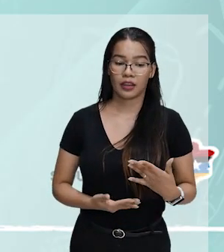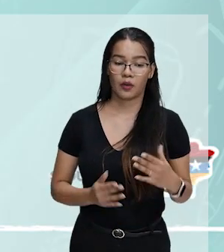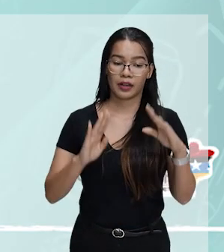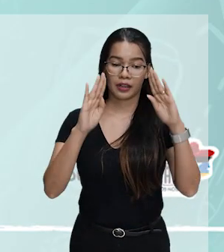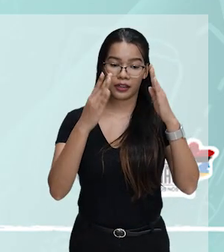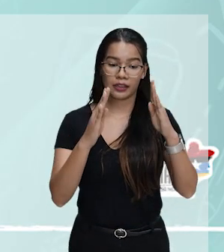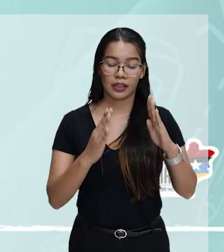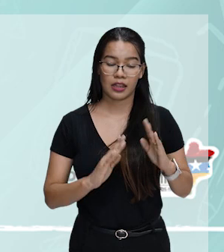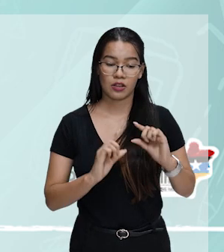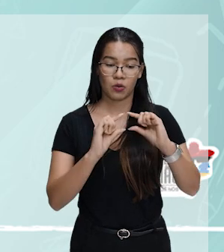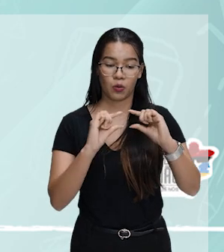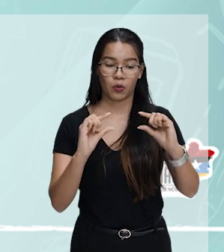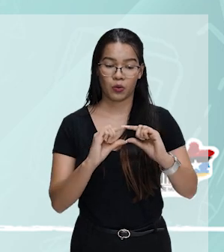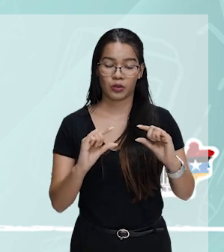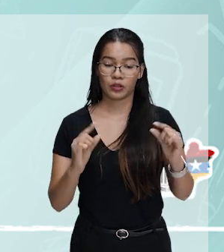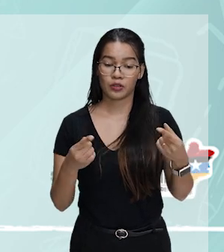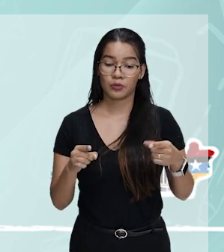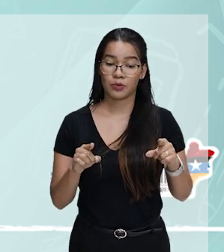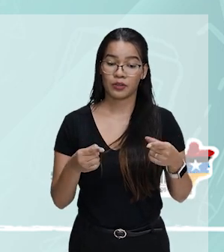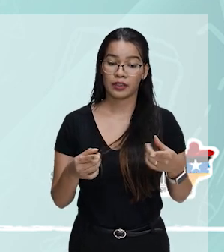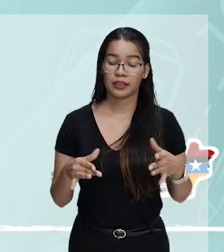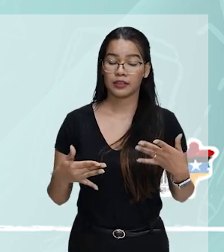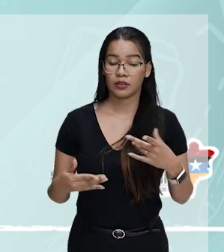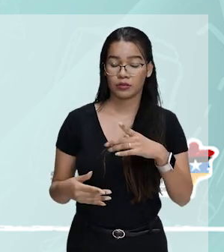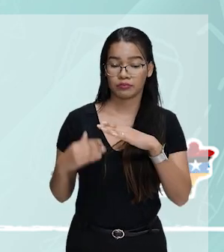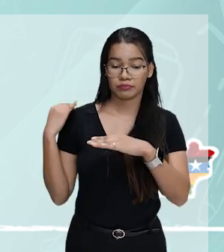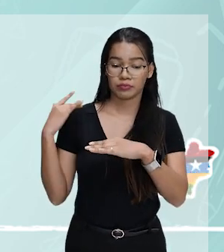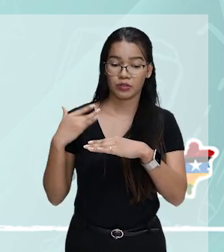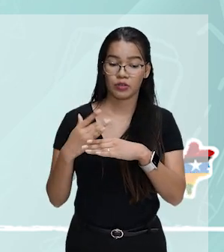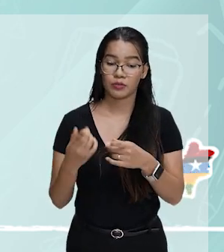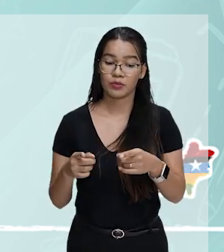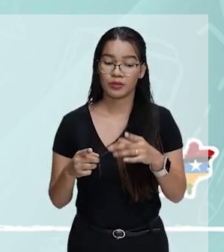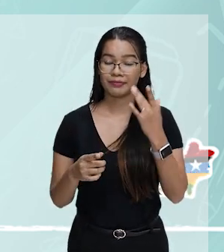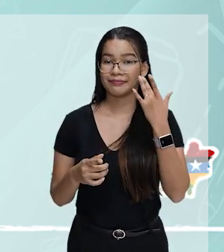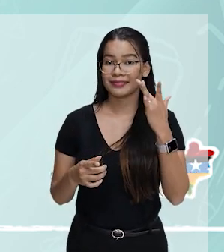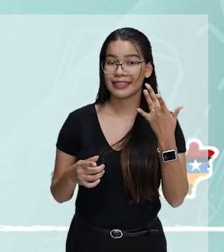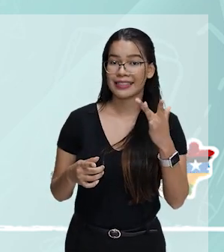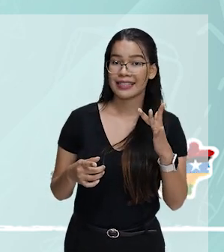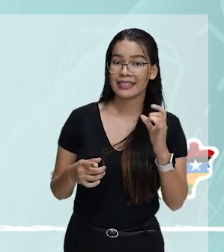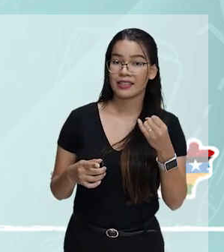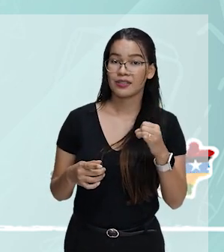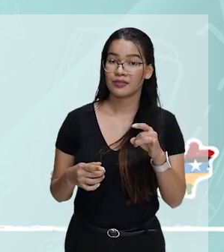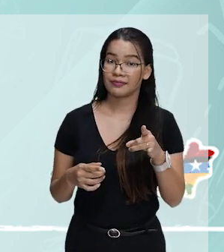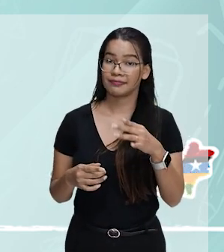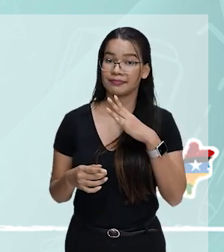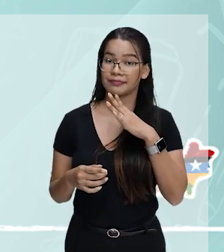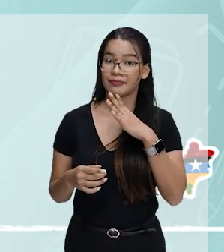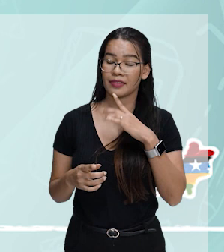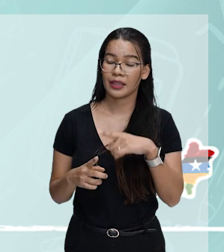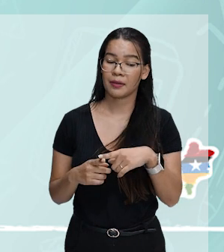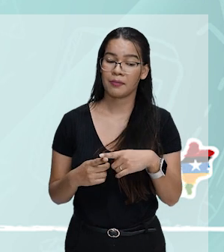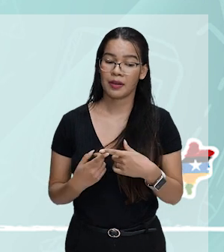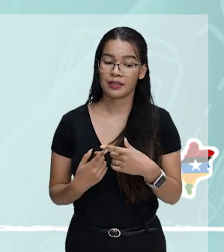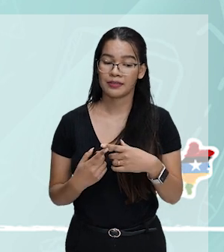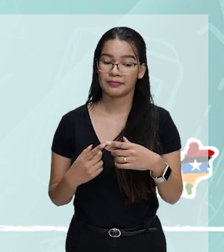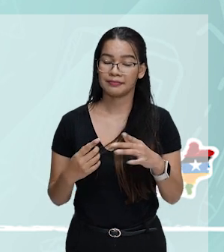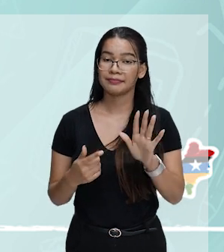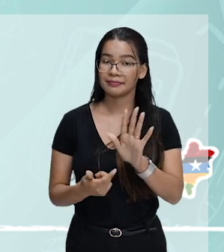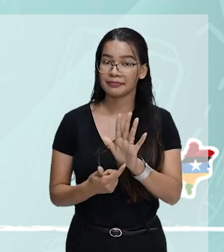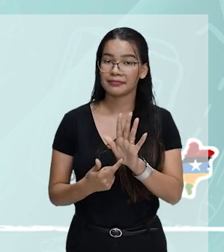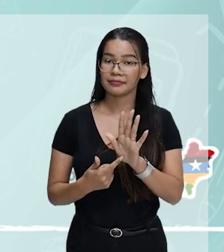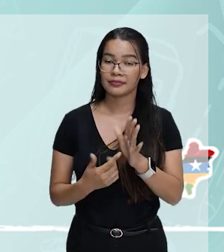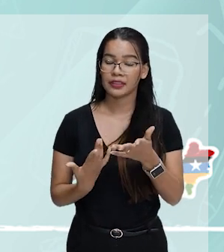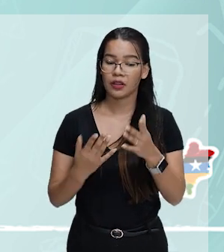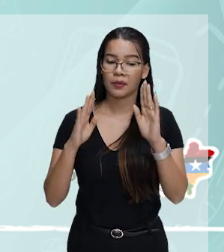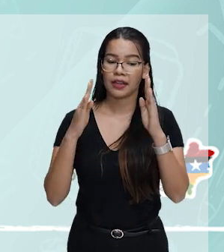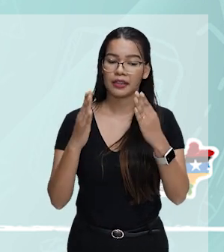Analise os trechos de música. Gente, eu trouxe umas músicas aí, não sei se vocês conhecem. Umas eu não conheço, mas eu trouxe.